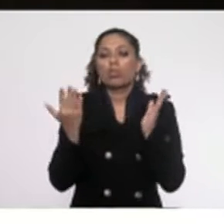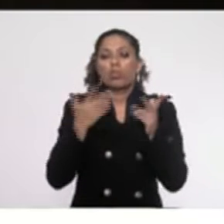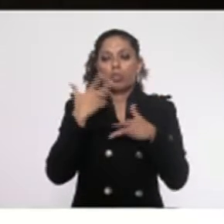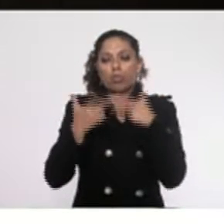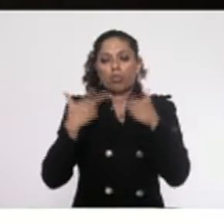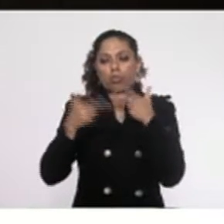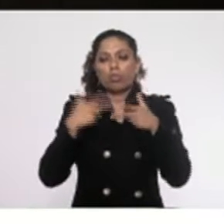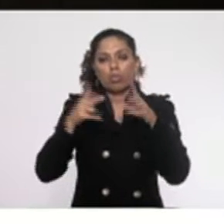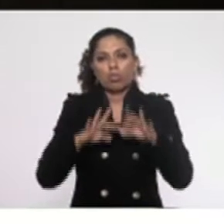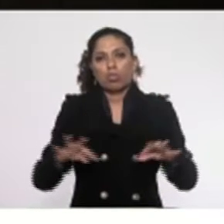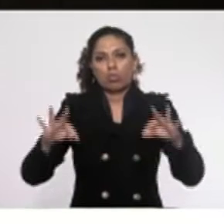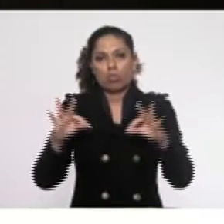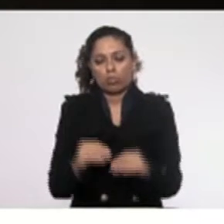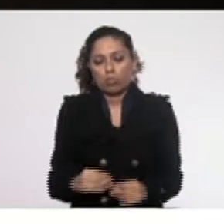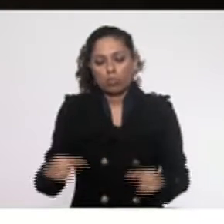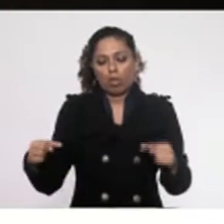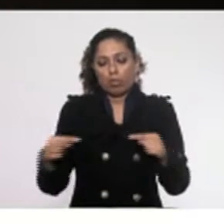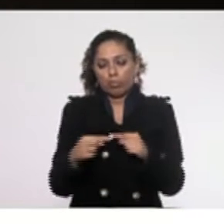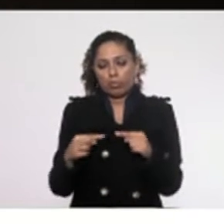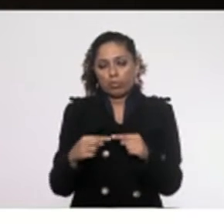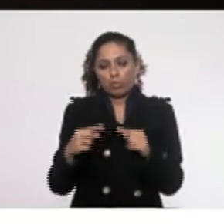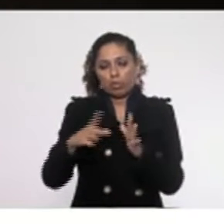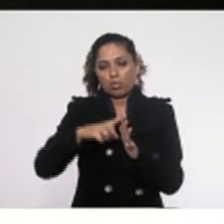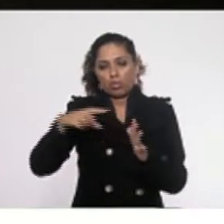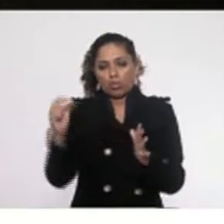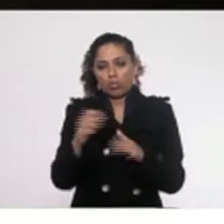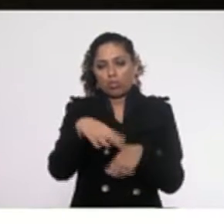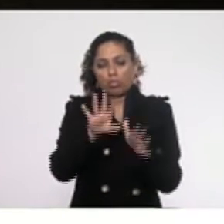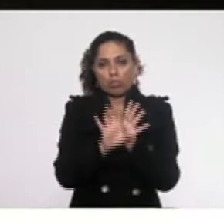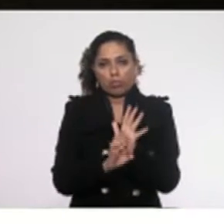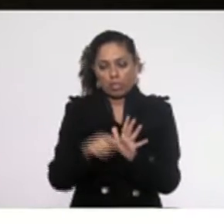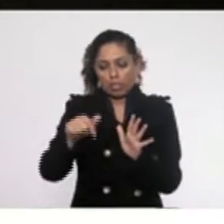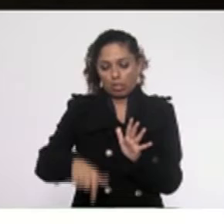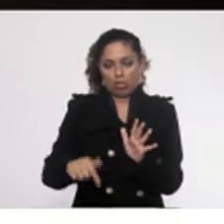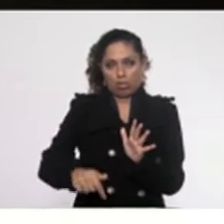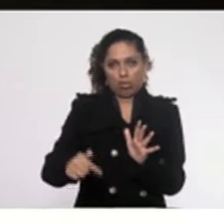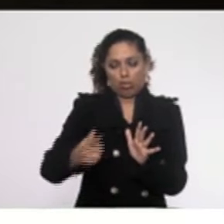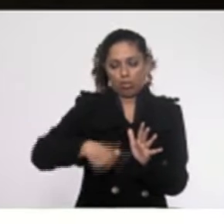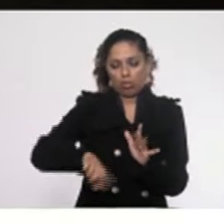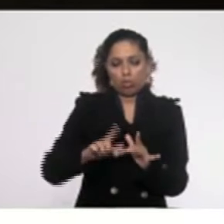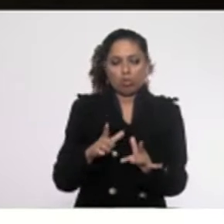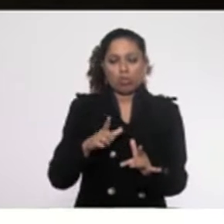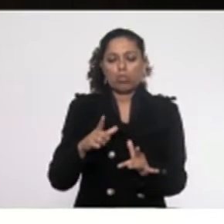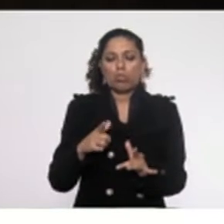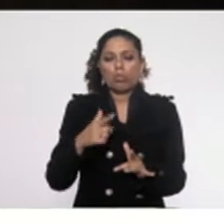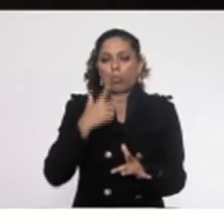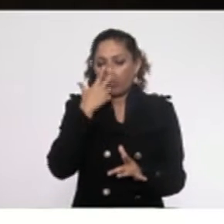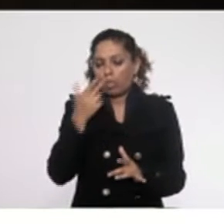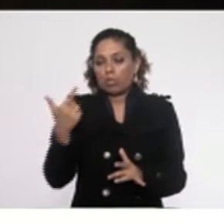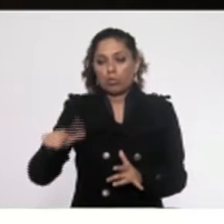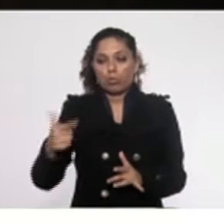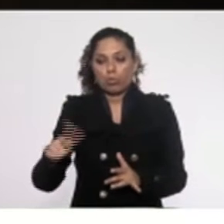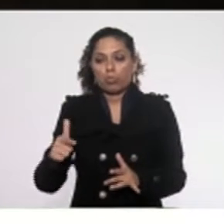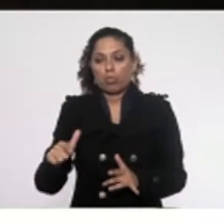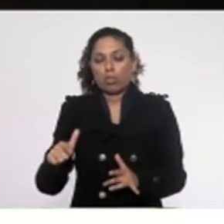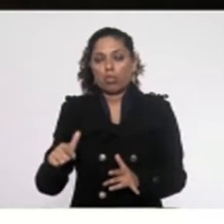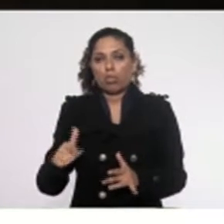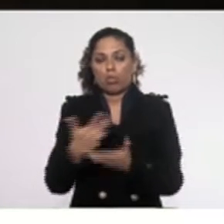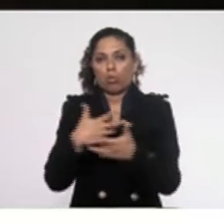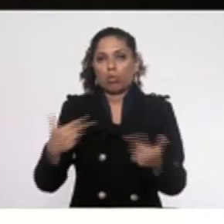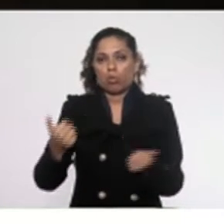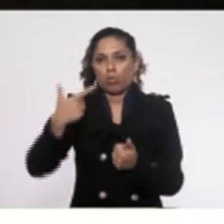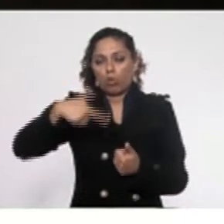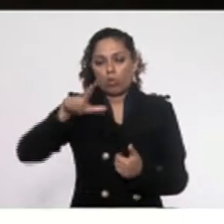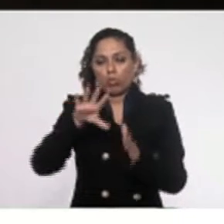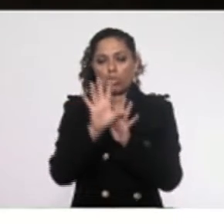colação por Vossa Excelência, é no sentido de destacarmos emendas aqui. Haja vista que não me parece ter previsão regimental e